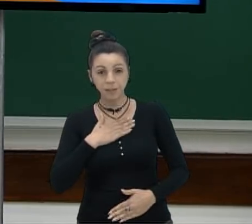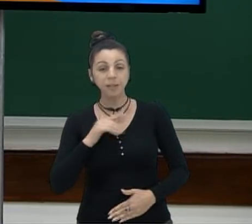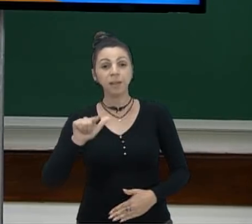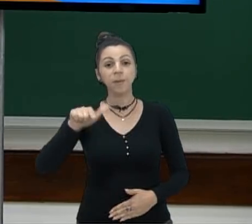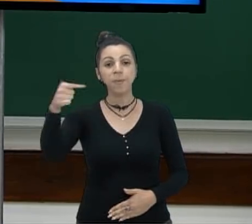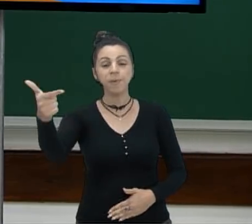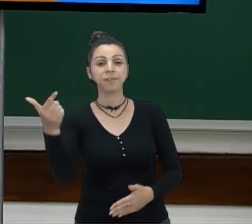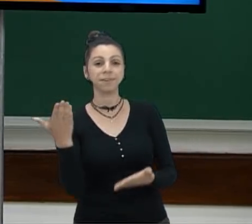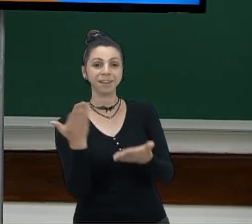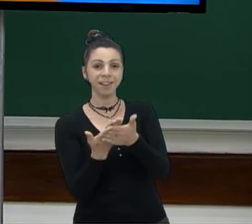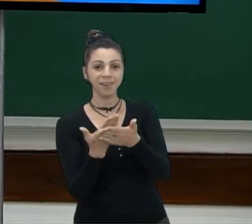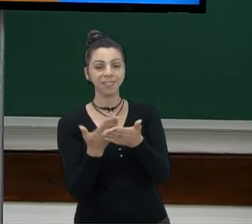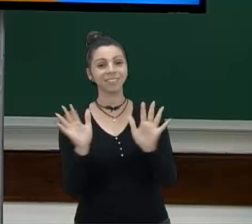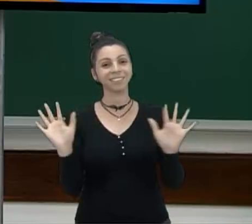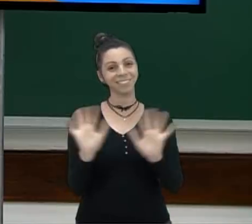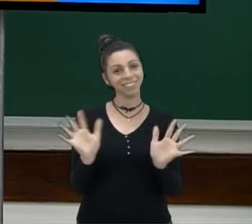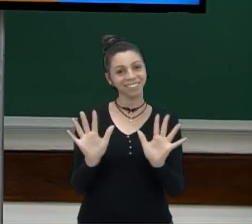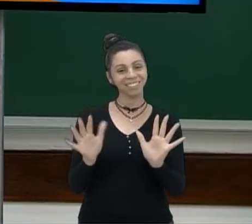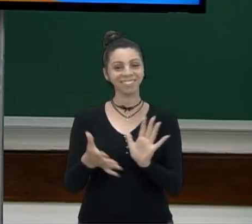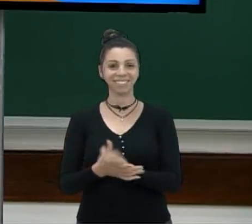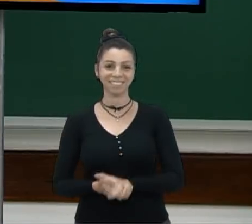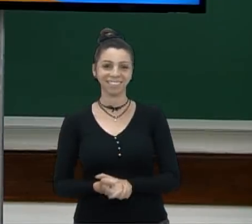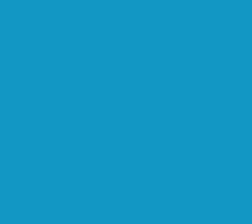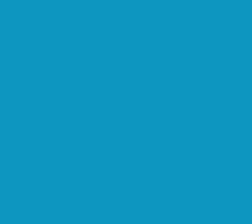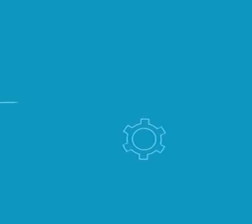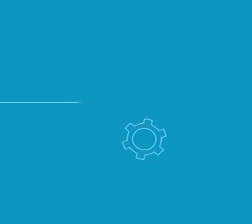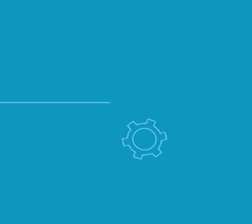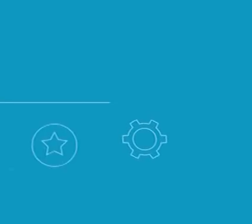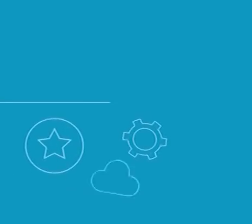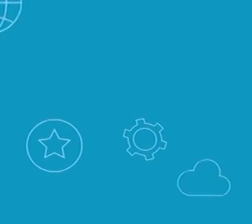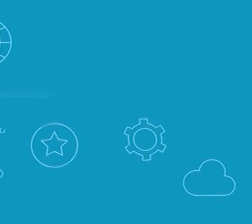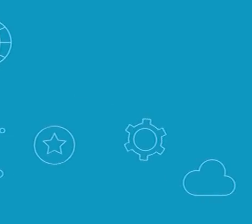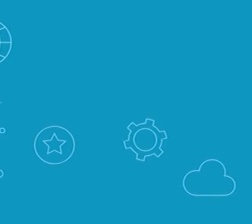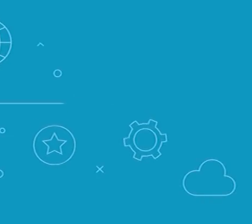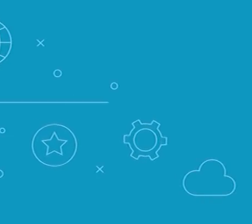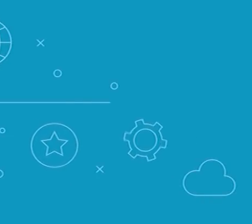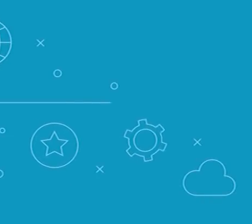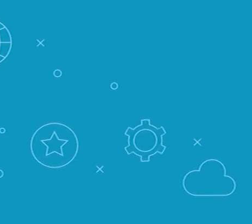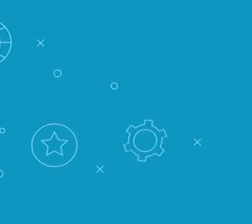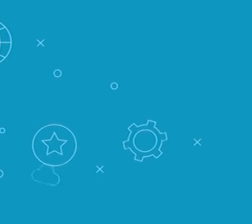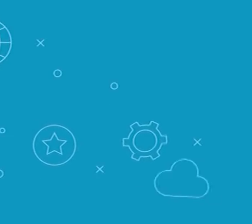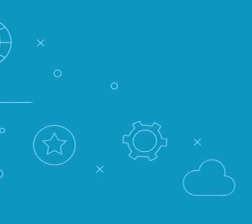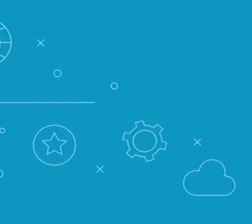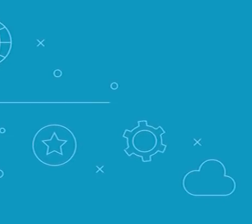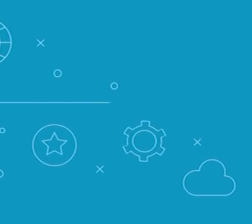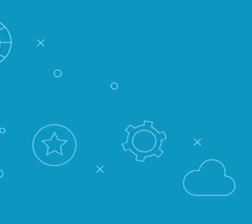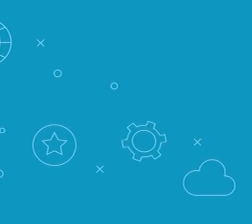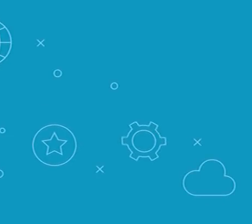próxima aula Paraná. Tchau, tchau!